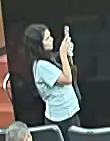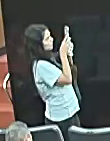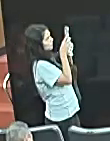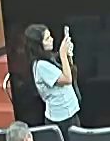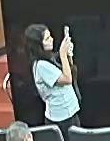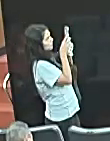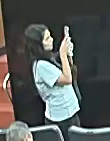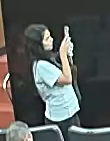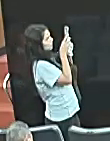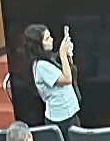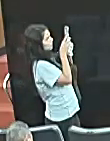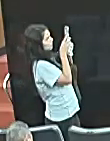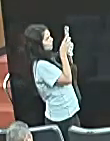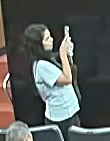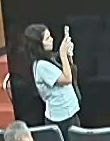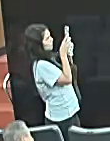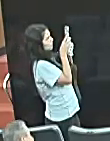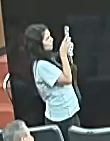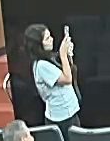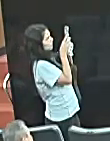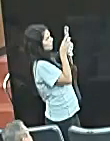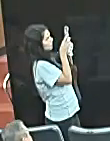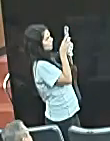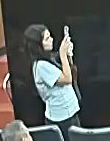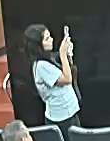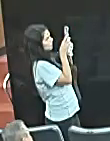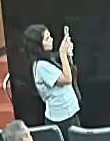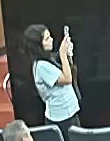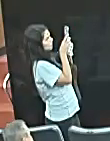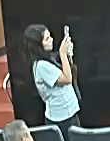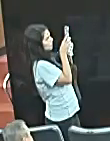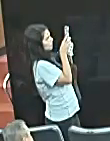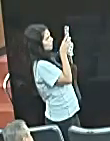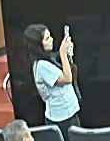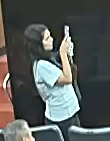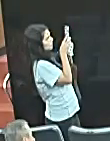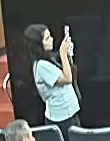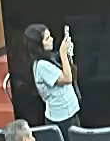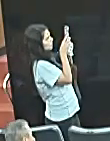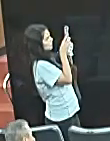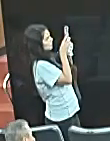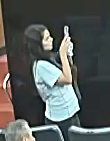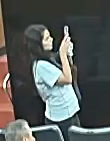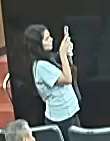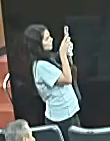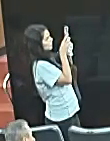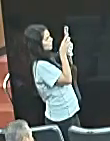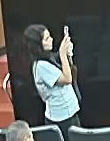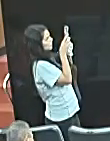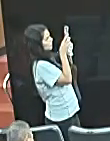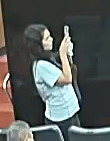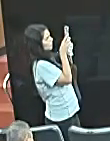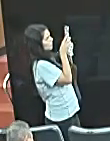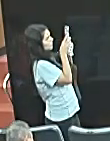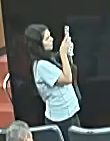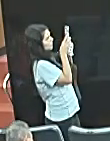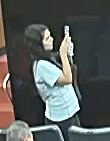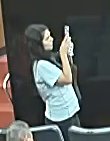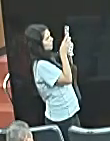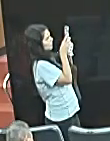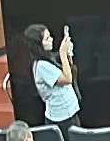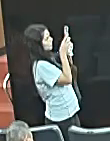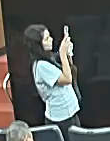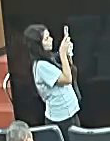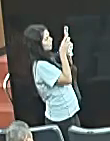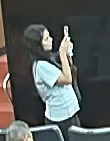passado eu acho de encerrar a minha fala o governo atual para com ele tem a oportunidade de fazer a diferença de